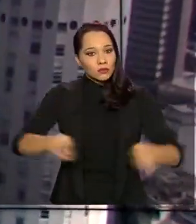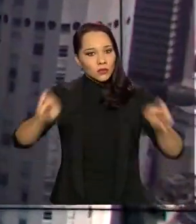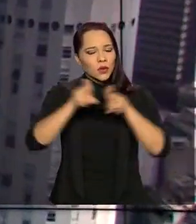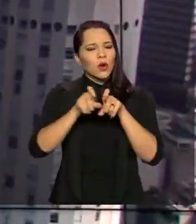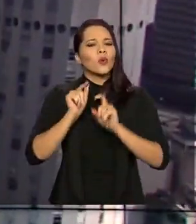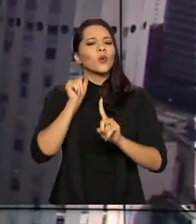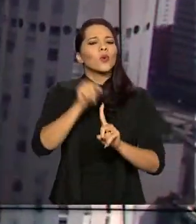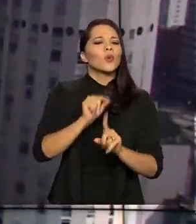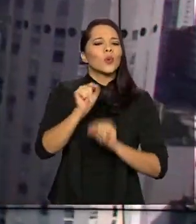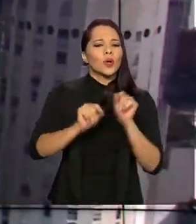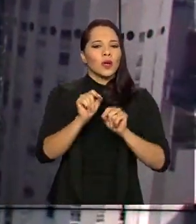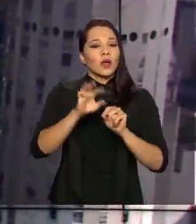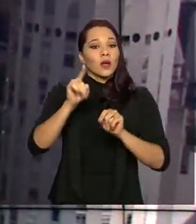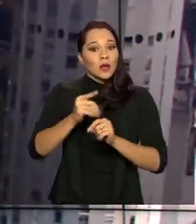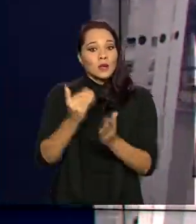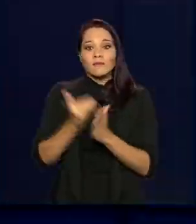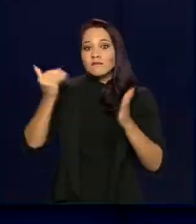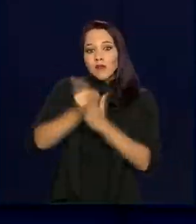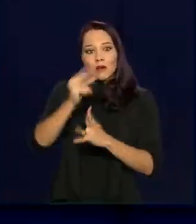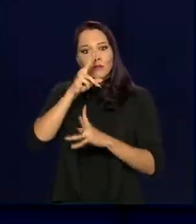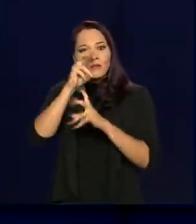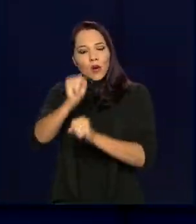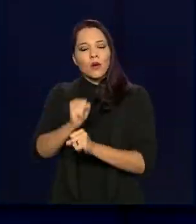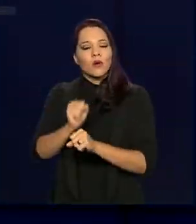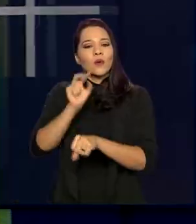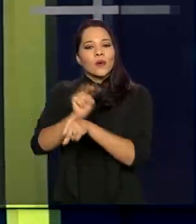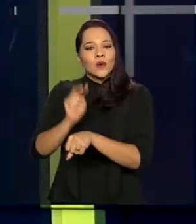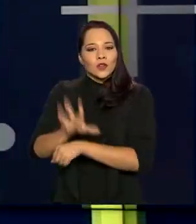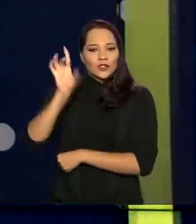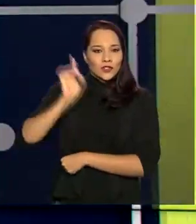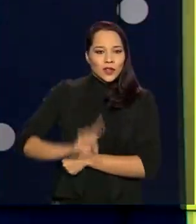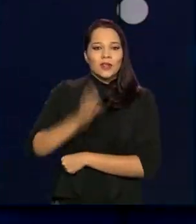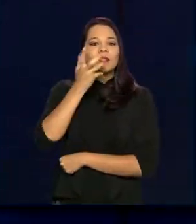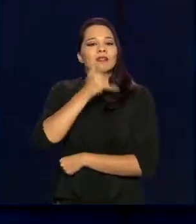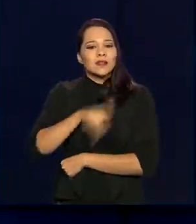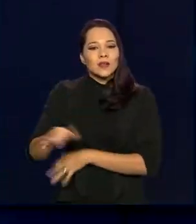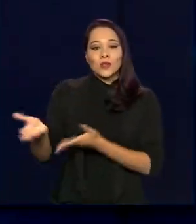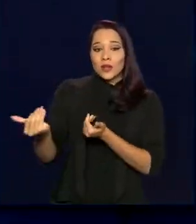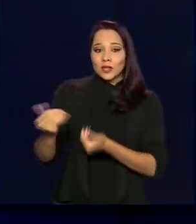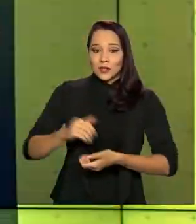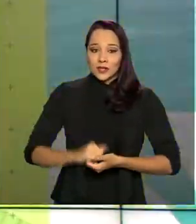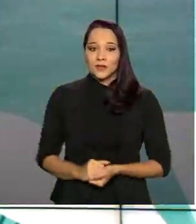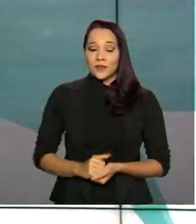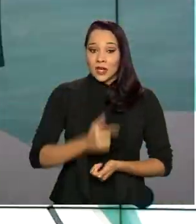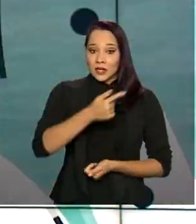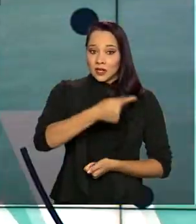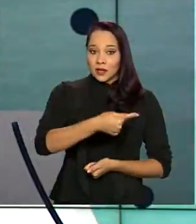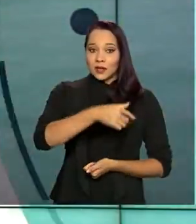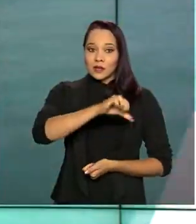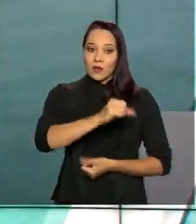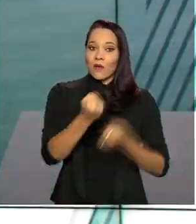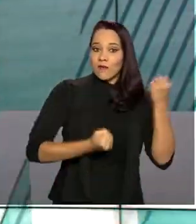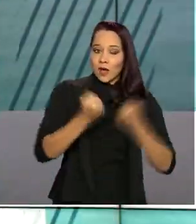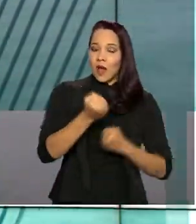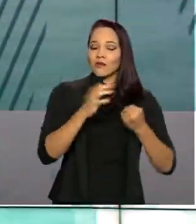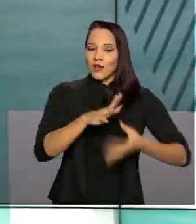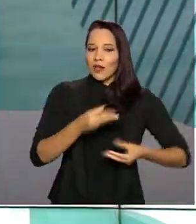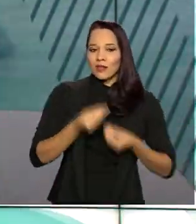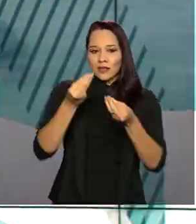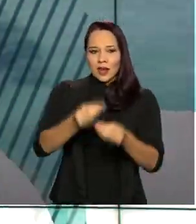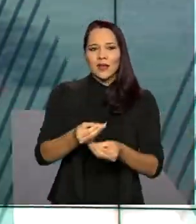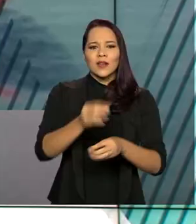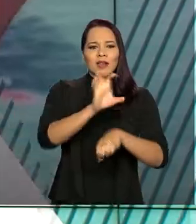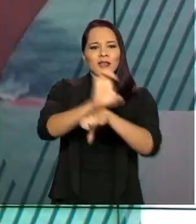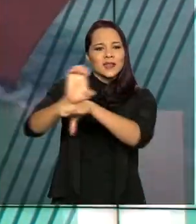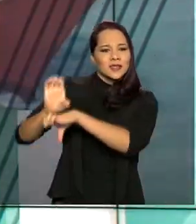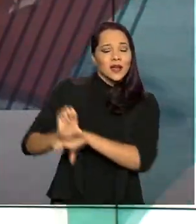é fortalecer ações de proteção dos direitos das crianças e adolescentes. 79 veículos já foram entregues em 11